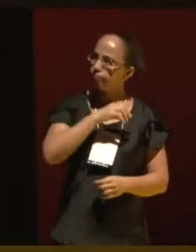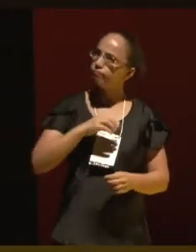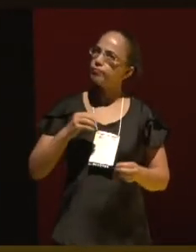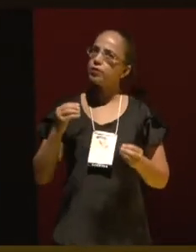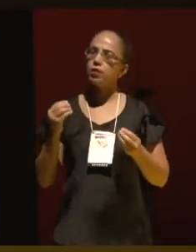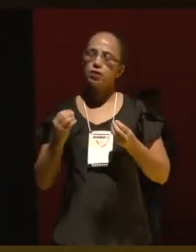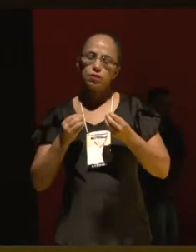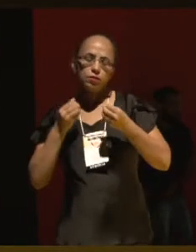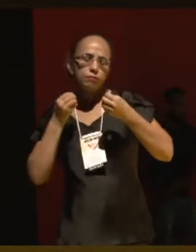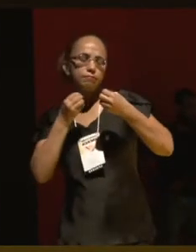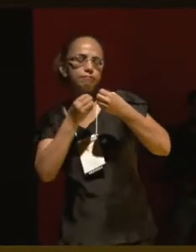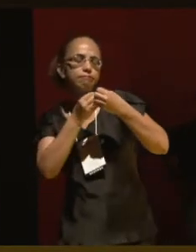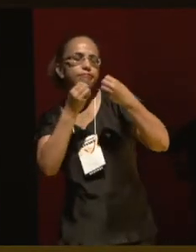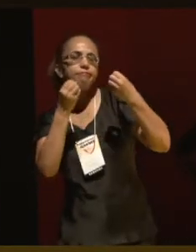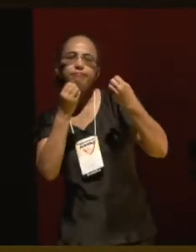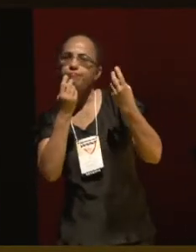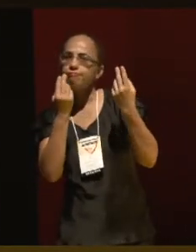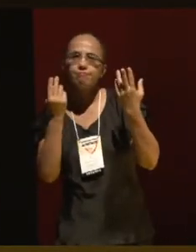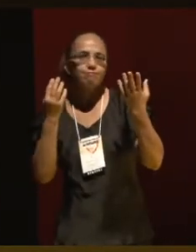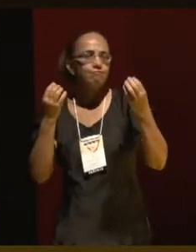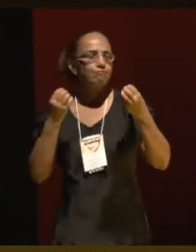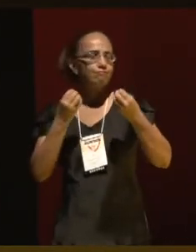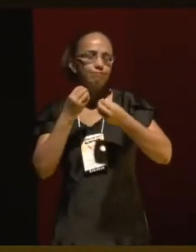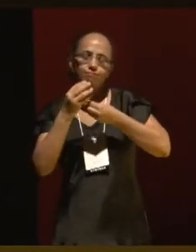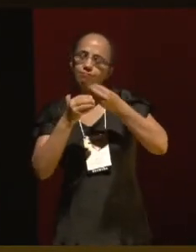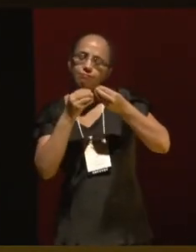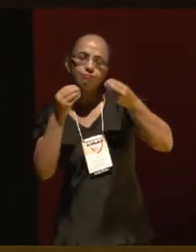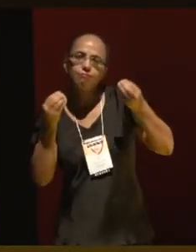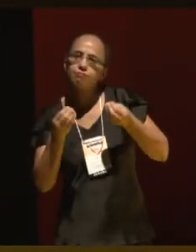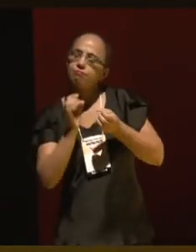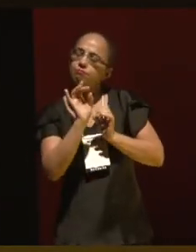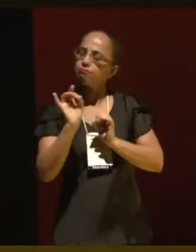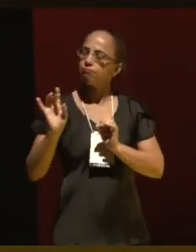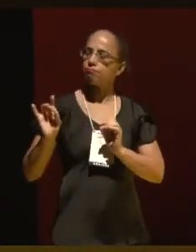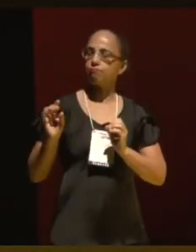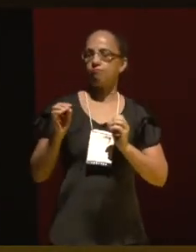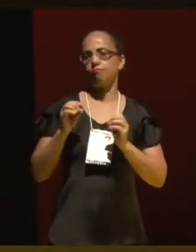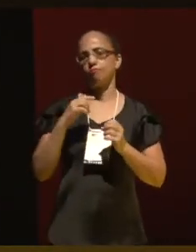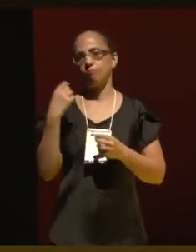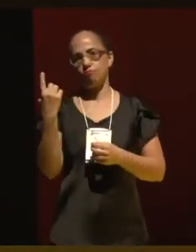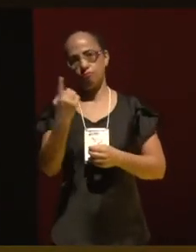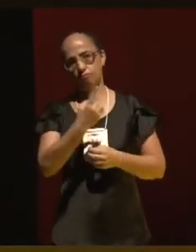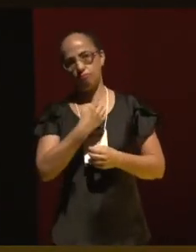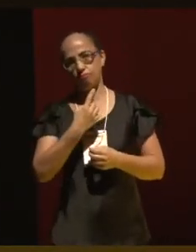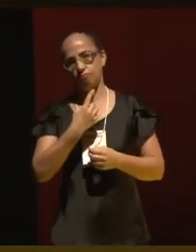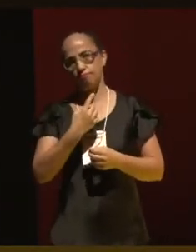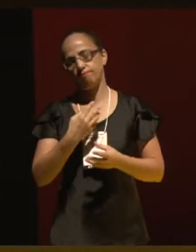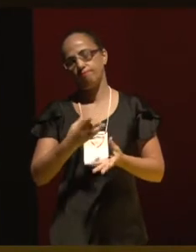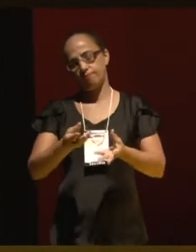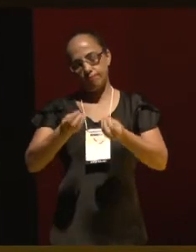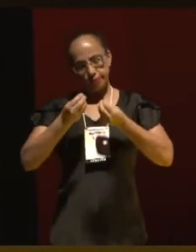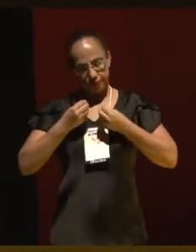de nós aqueles presentes, nos fornece